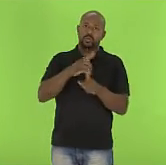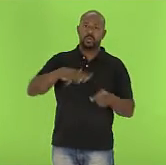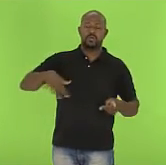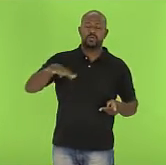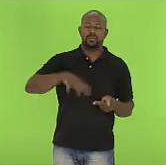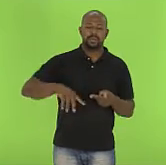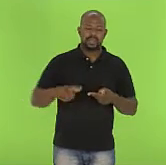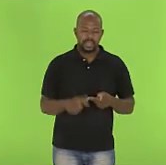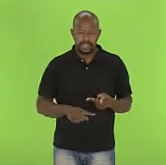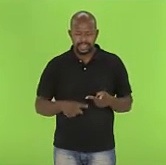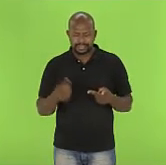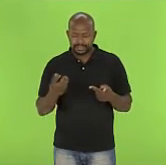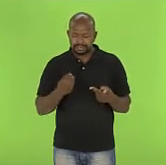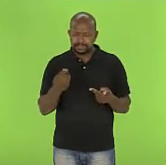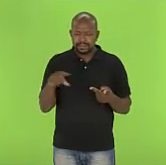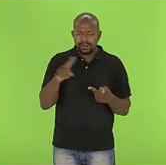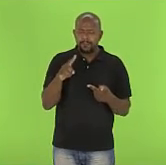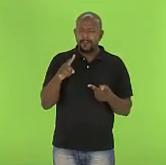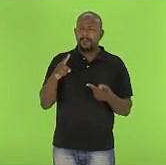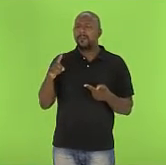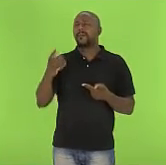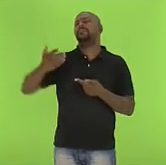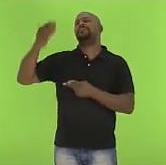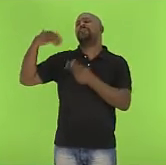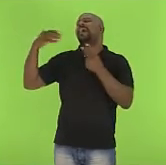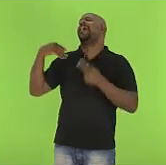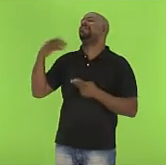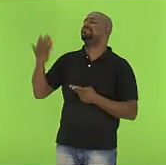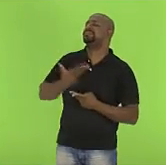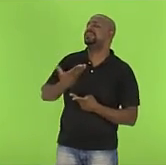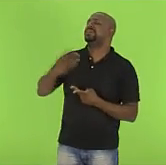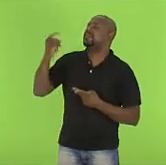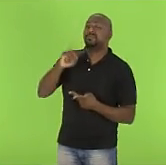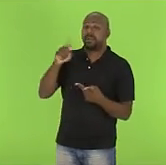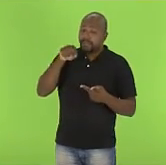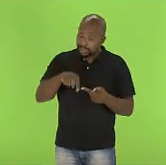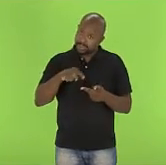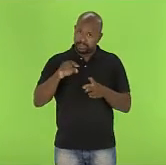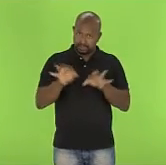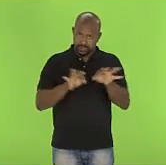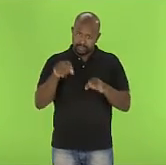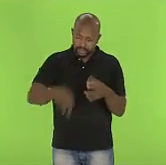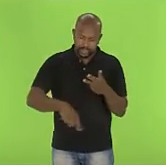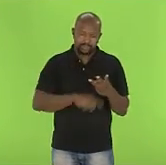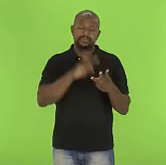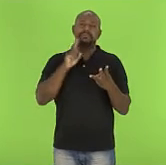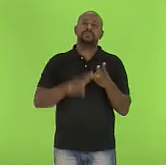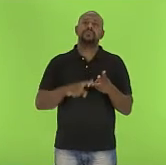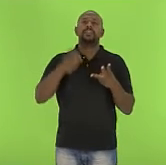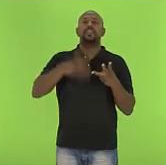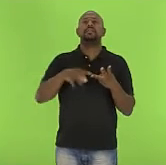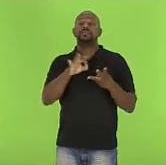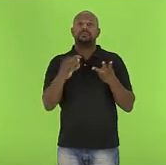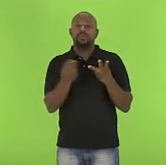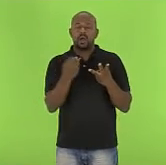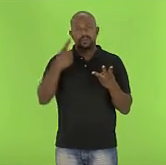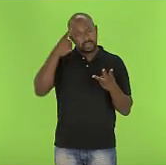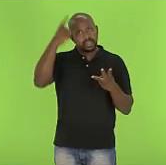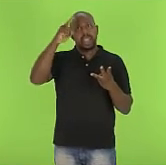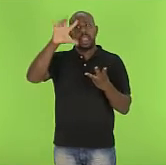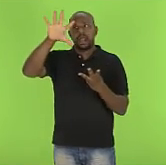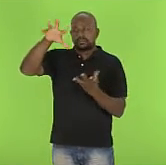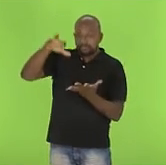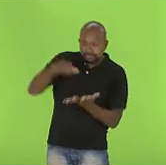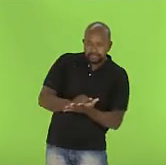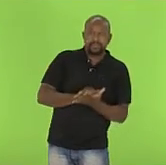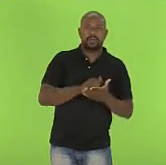encontro, né? Esse não o encontro de garotos lá atrás, mas o encontro desse projeto. A gente vai falar da materialização